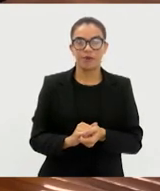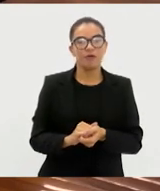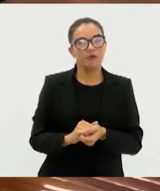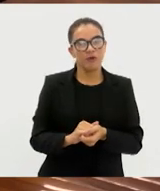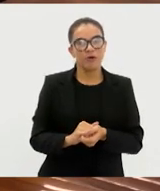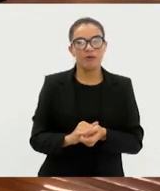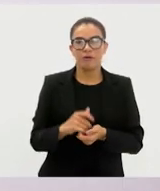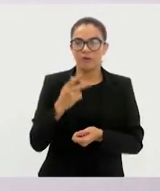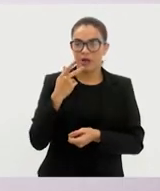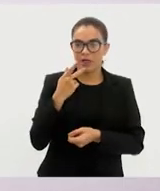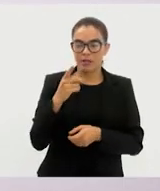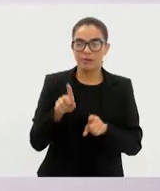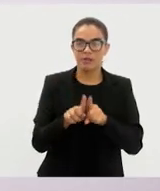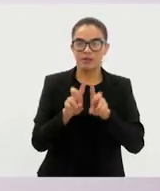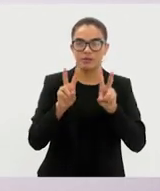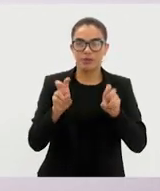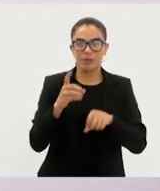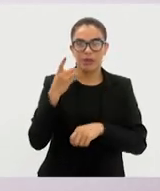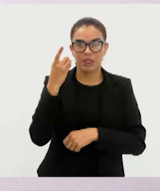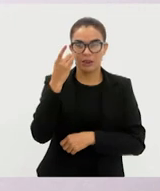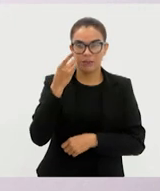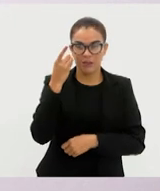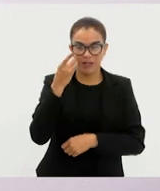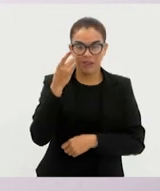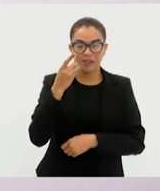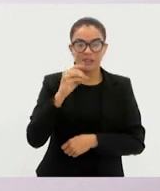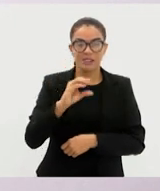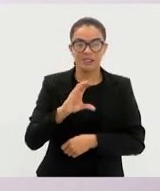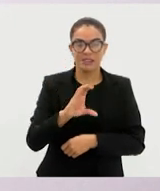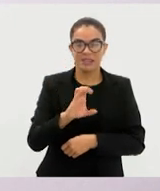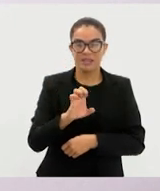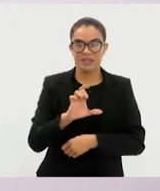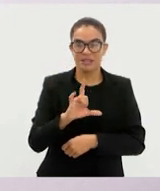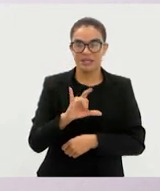aqui a presença da deputada, querida deputada Célia,